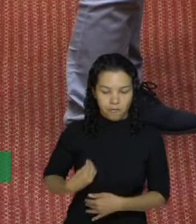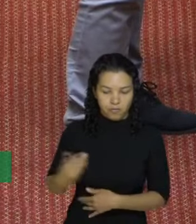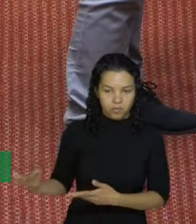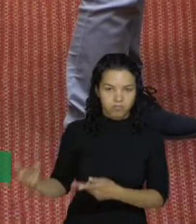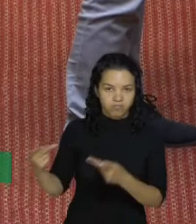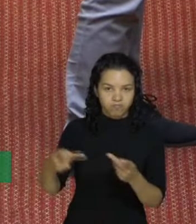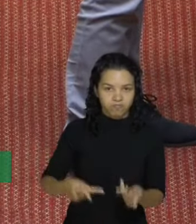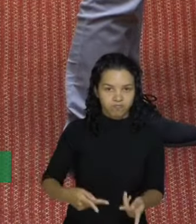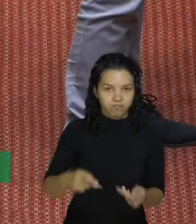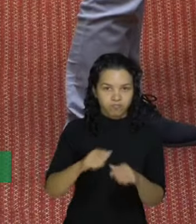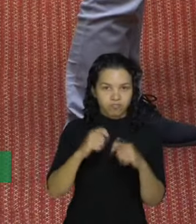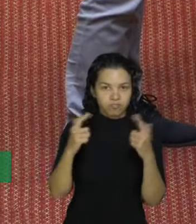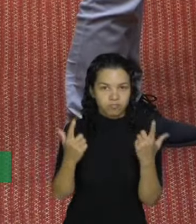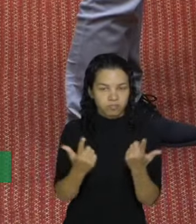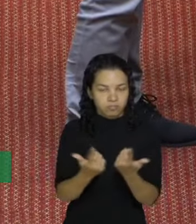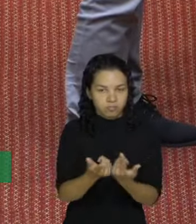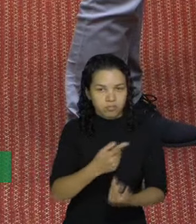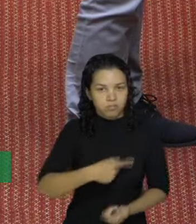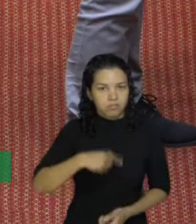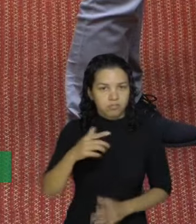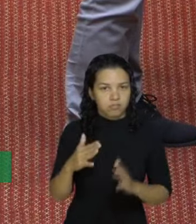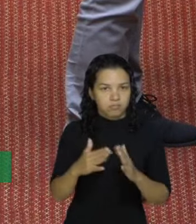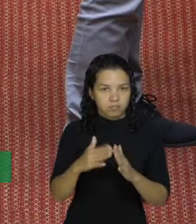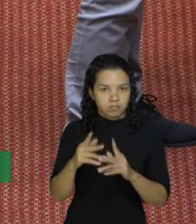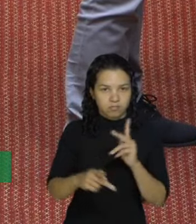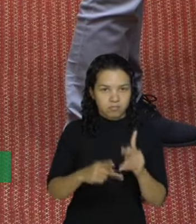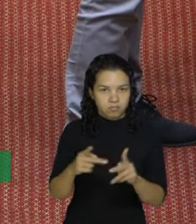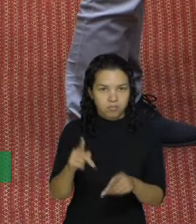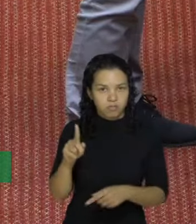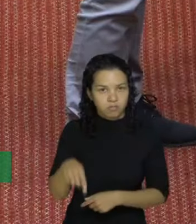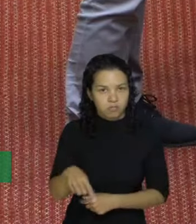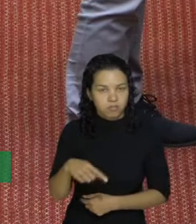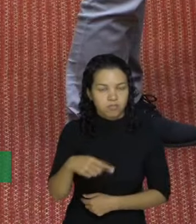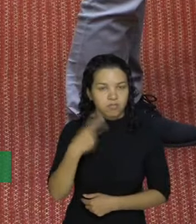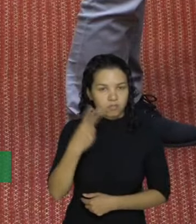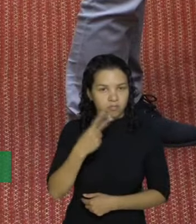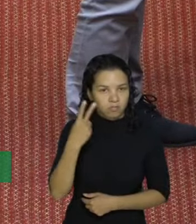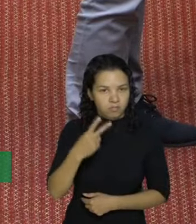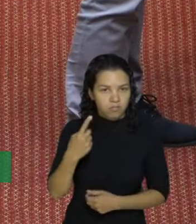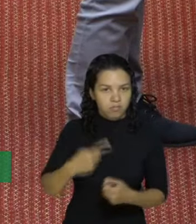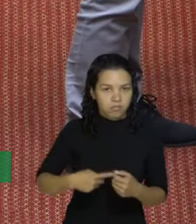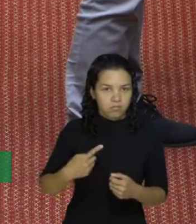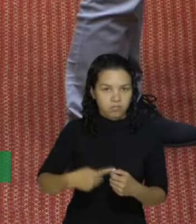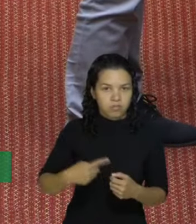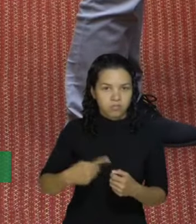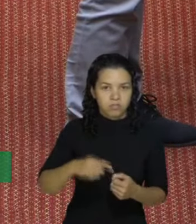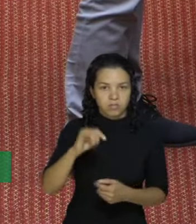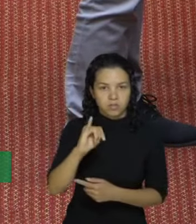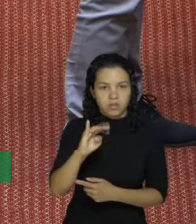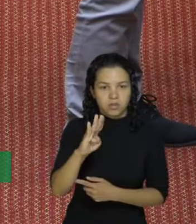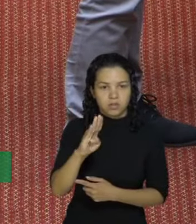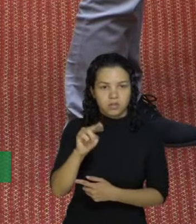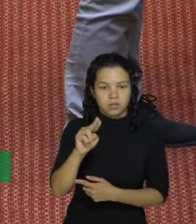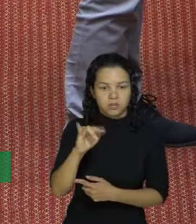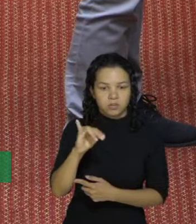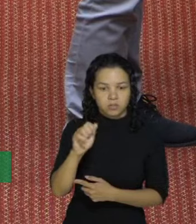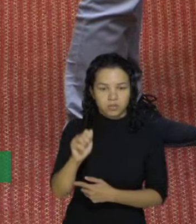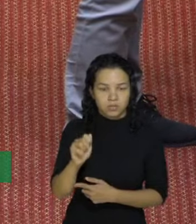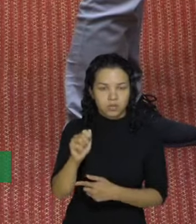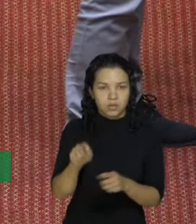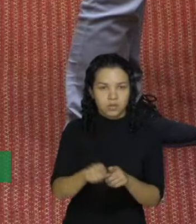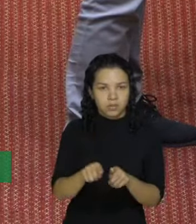povo, casa de todos nós, o meu vereador lá da cidade de Imbuia, o Jorge Sardo, com a sua família, a Lilian, o Luiz